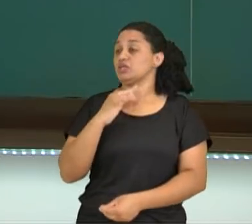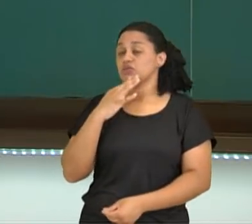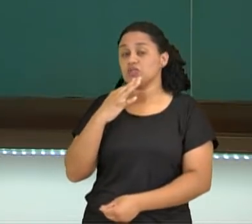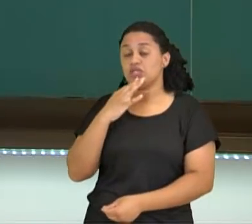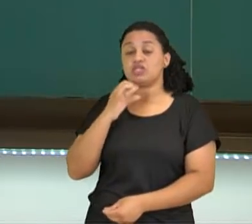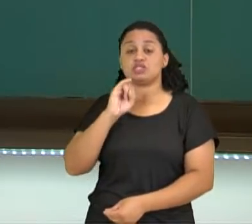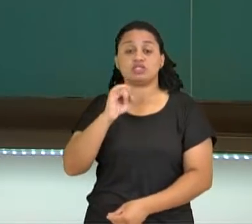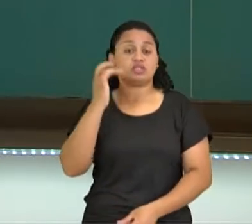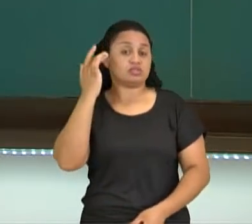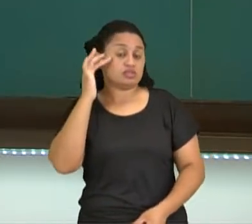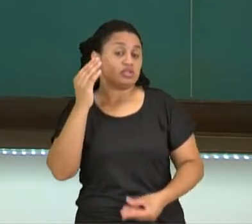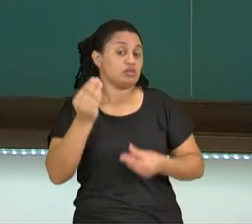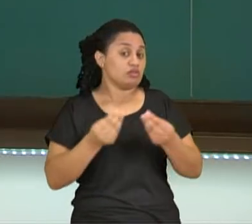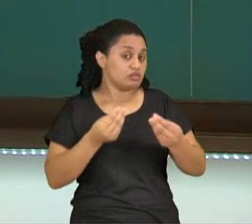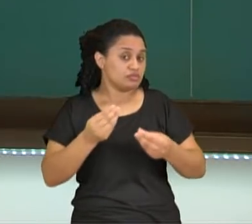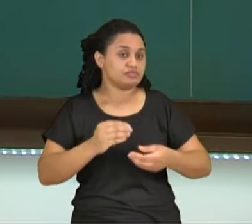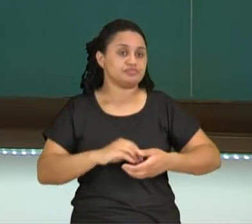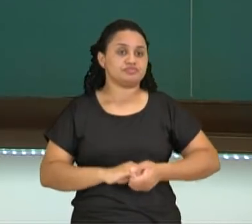Vamos adiante?